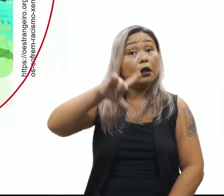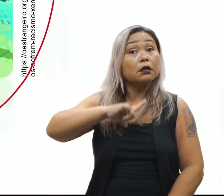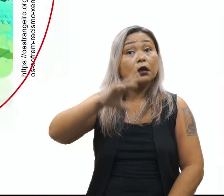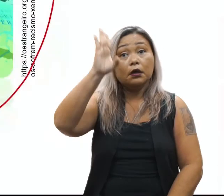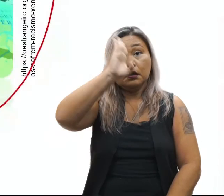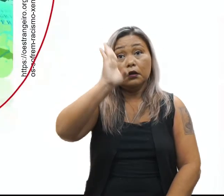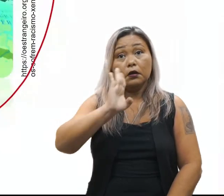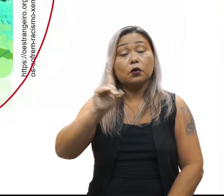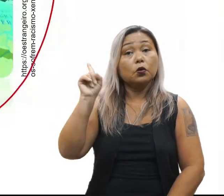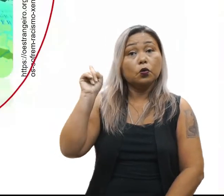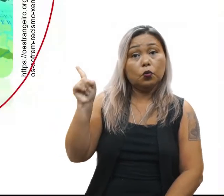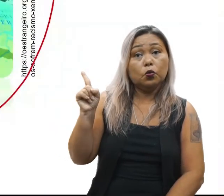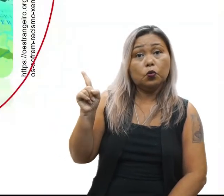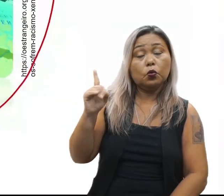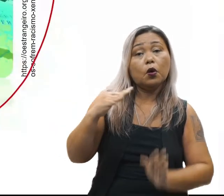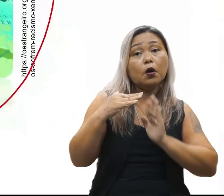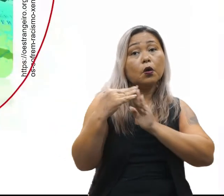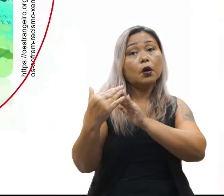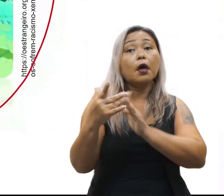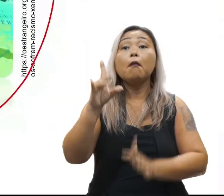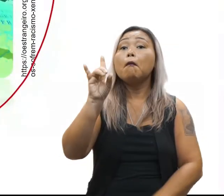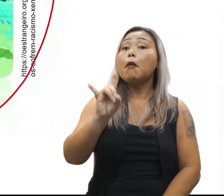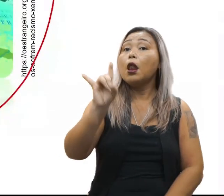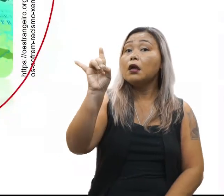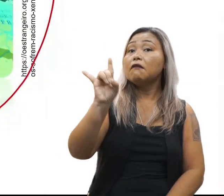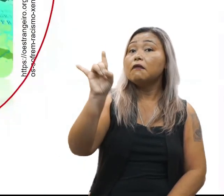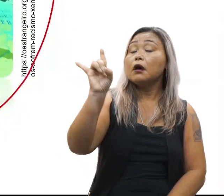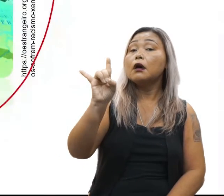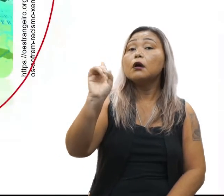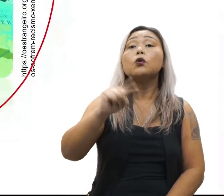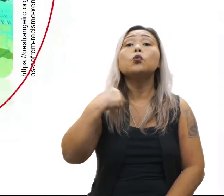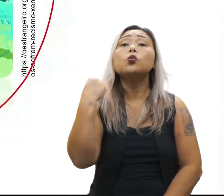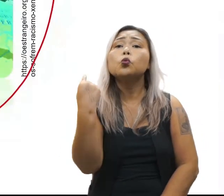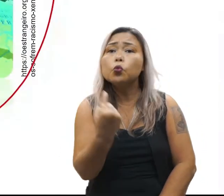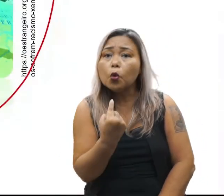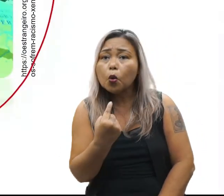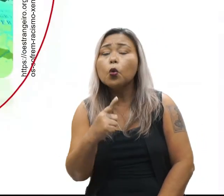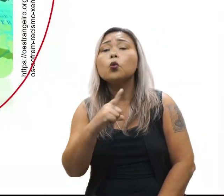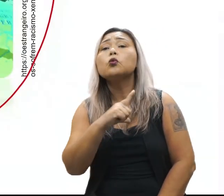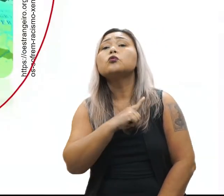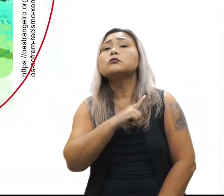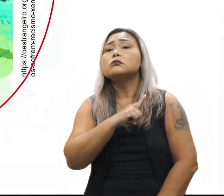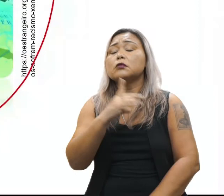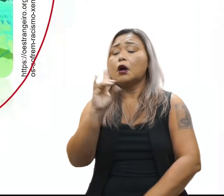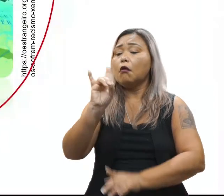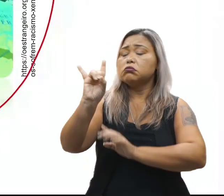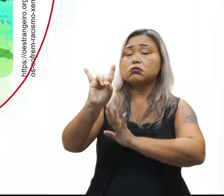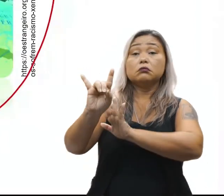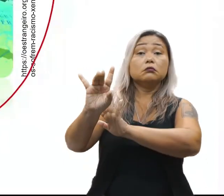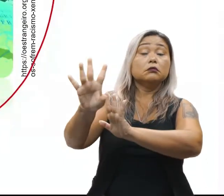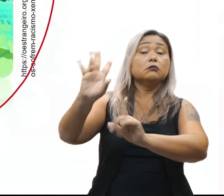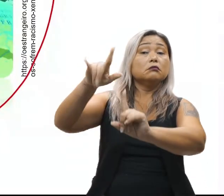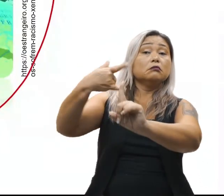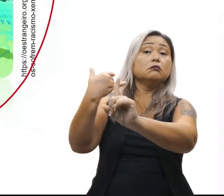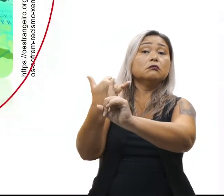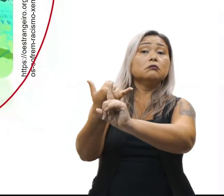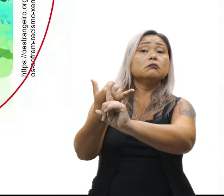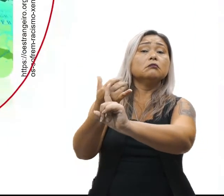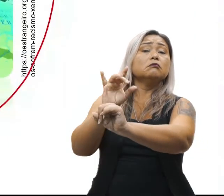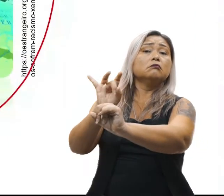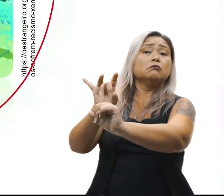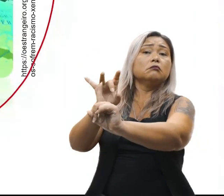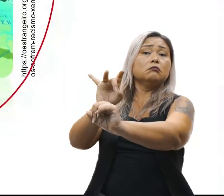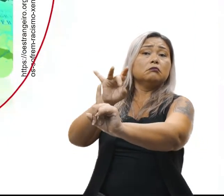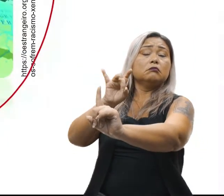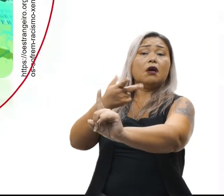também, ó, nós somos vizinhos da Bolívia. E nós também temos hostilidade com os bolivianos. Nós também falamos